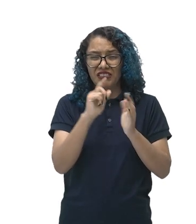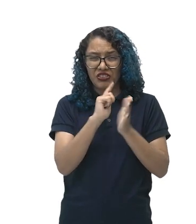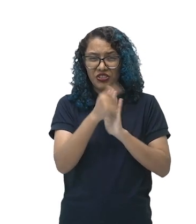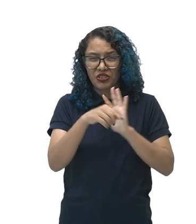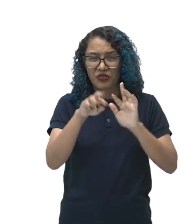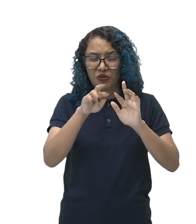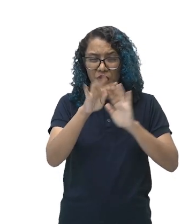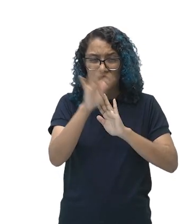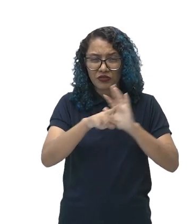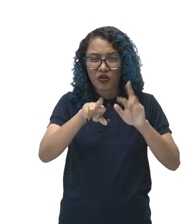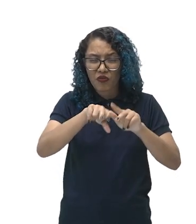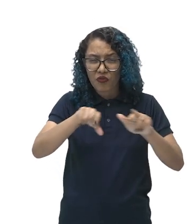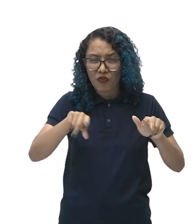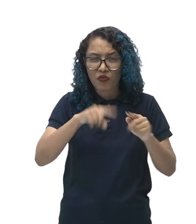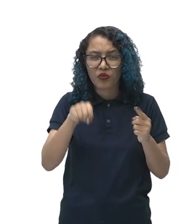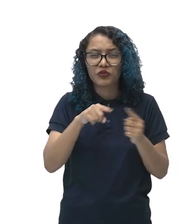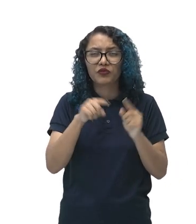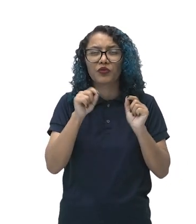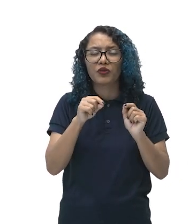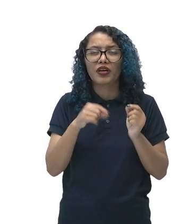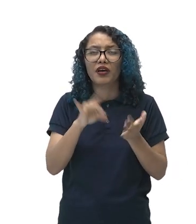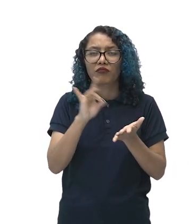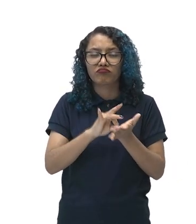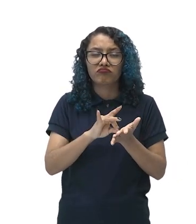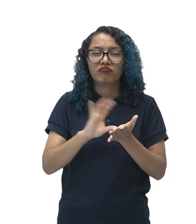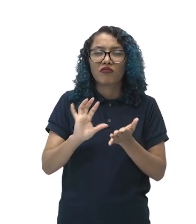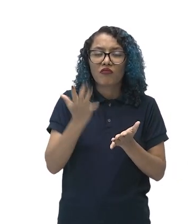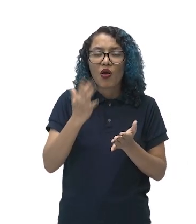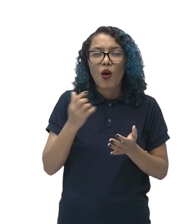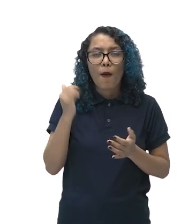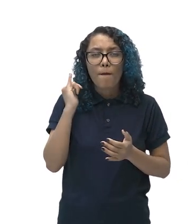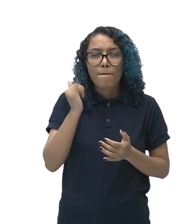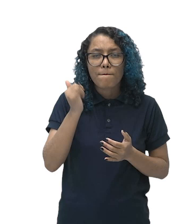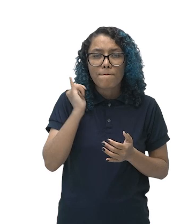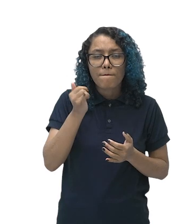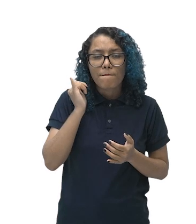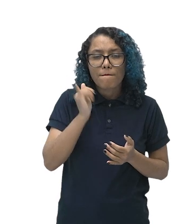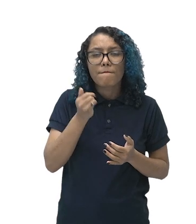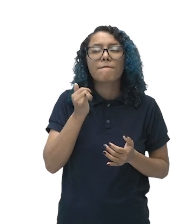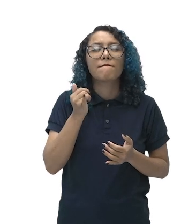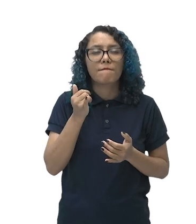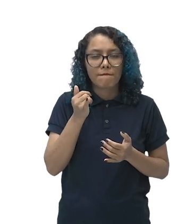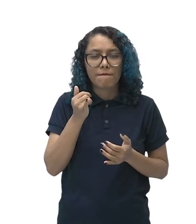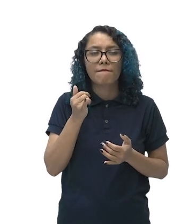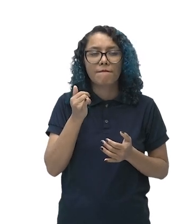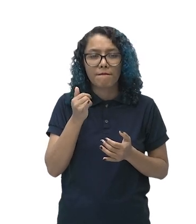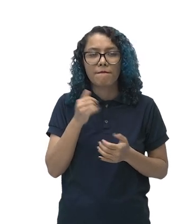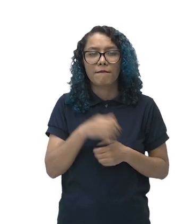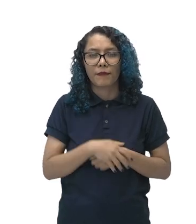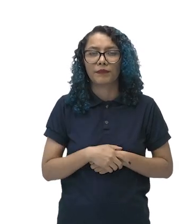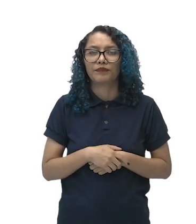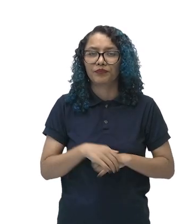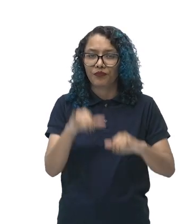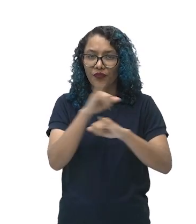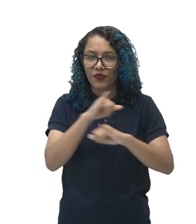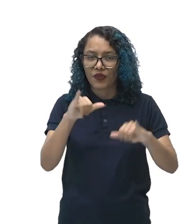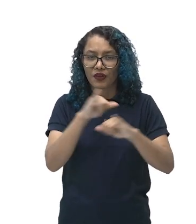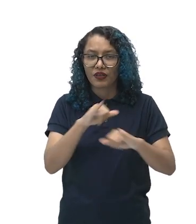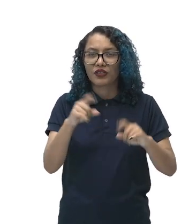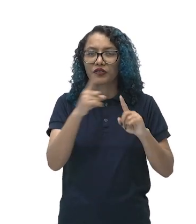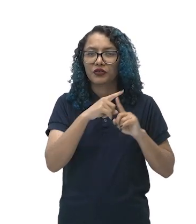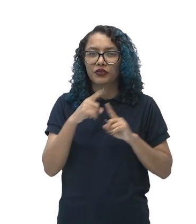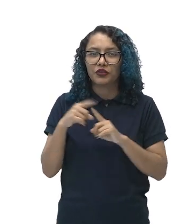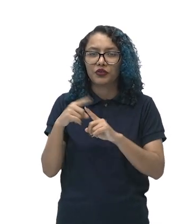buscam narrar as situações ou os acontecimentos, circulando-os em diferentes veículos